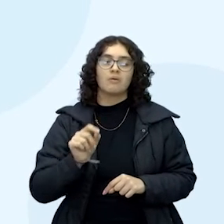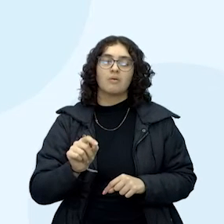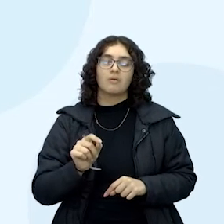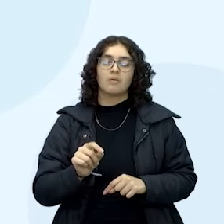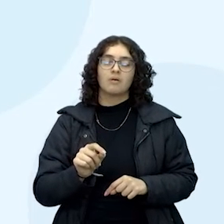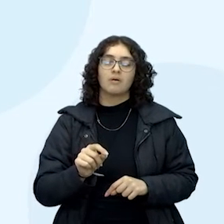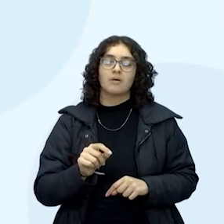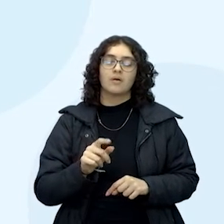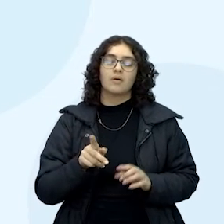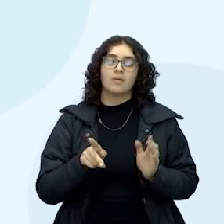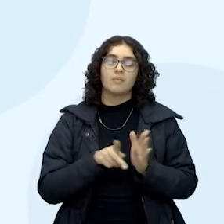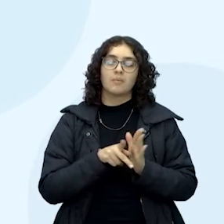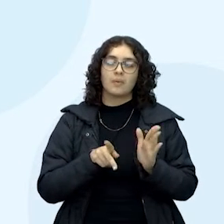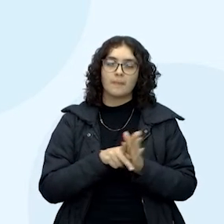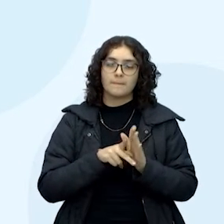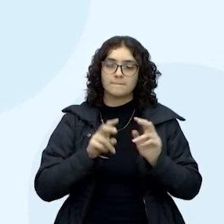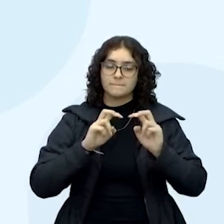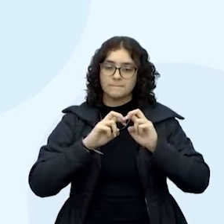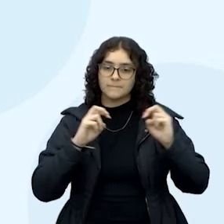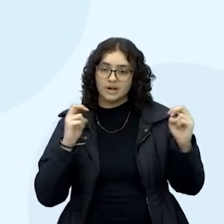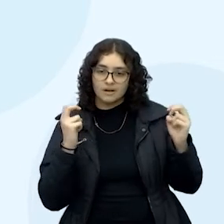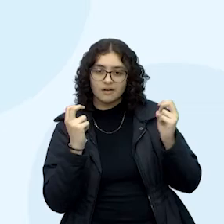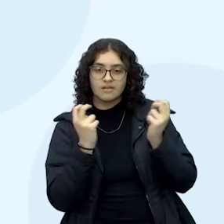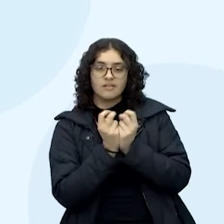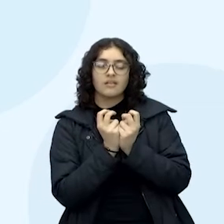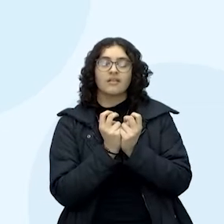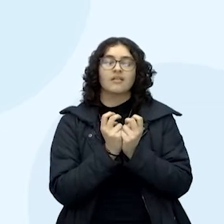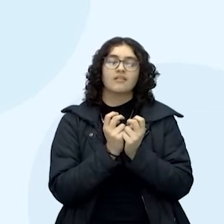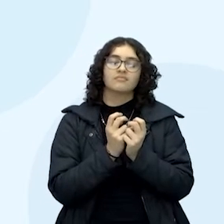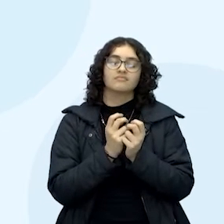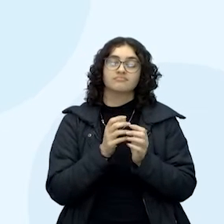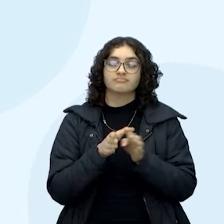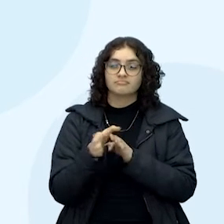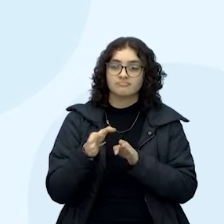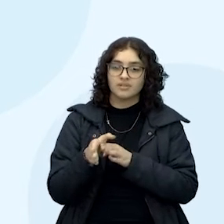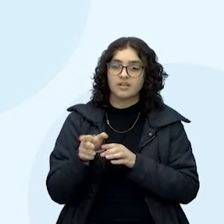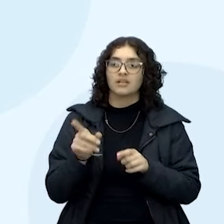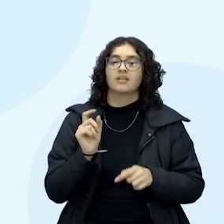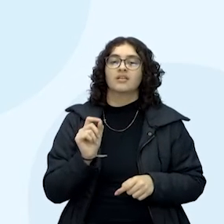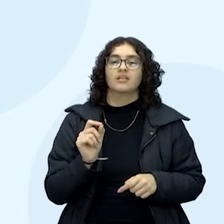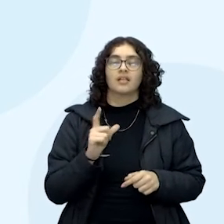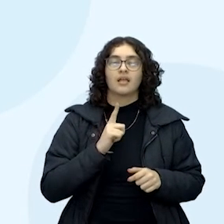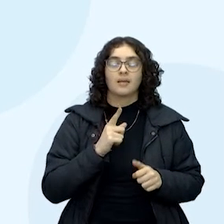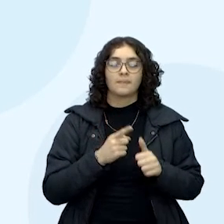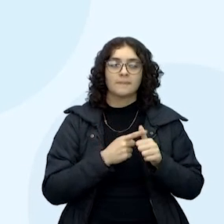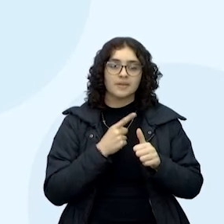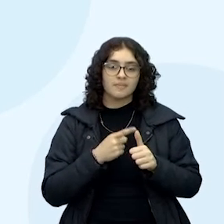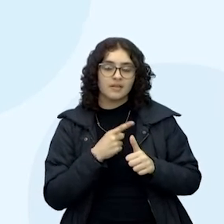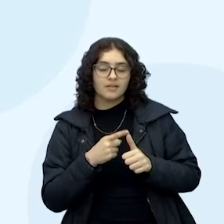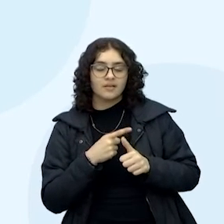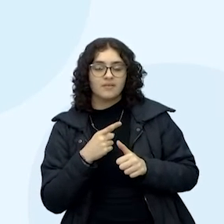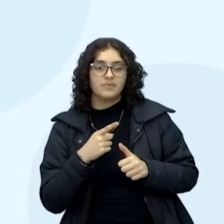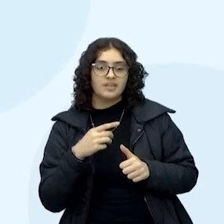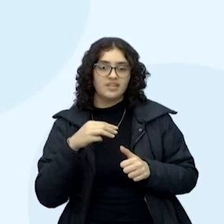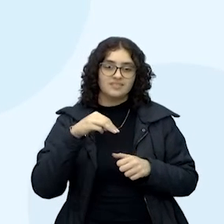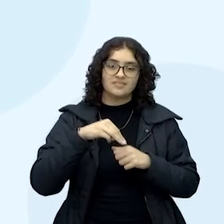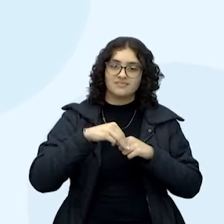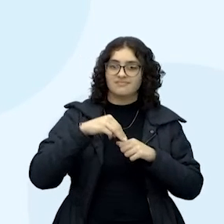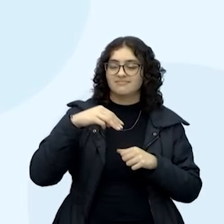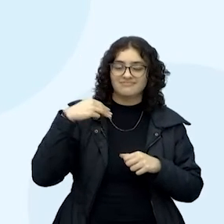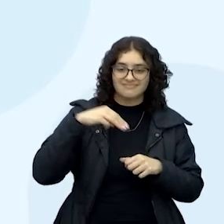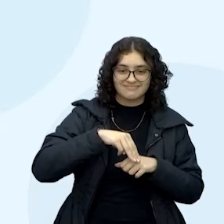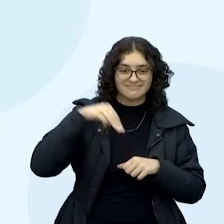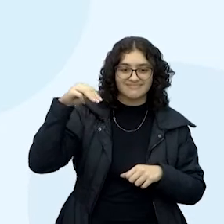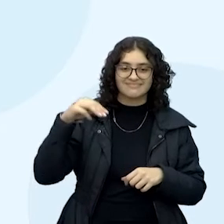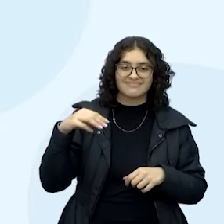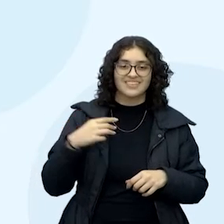monarquia parlamentarista, onde o governo é exercido pelo primeiro-ministro, que a gente vê na Inglaterra, tá?